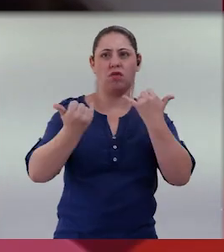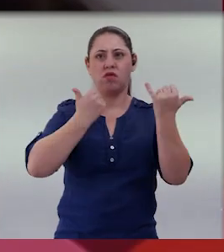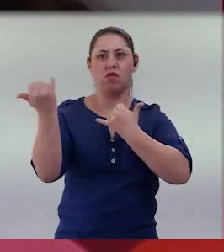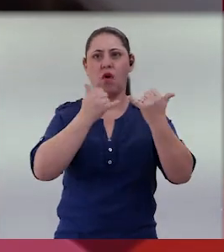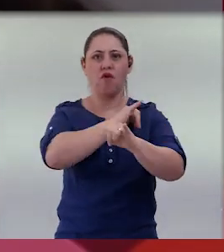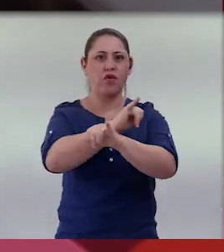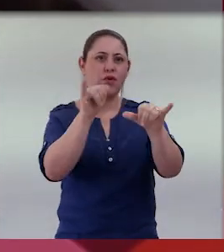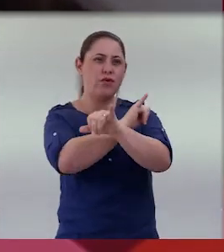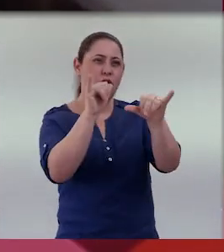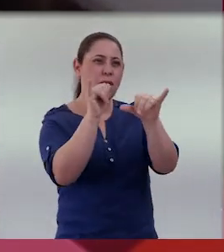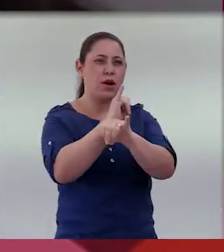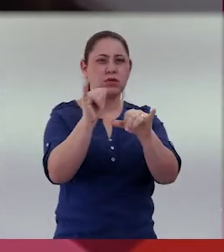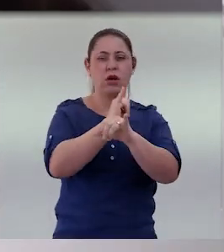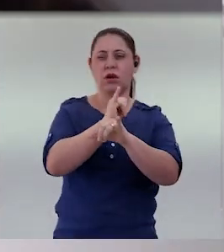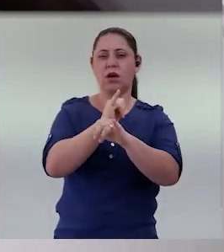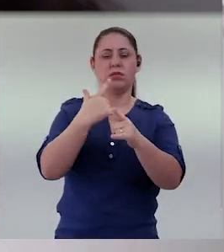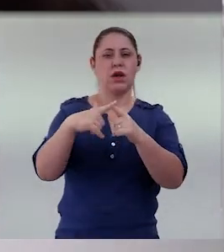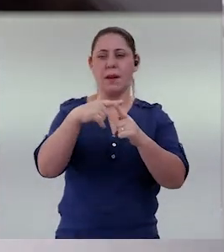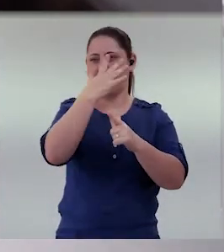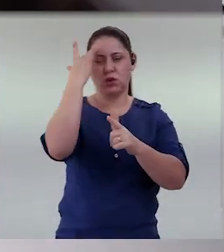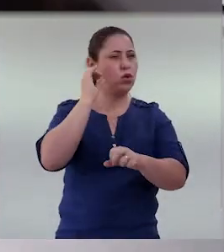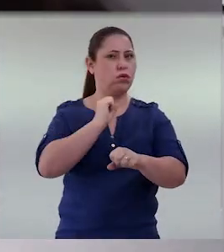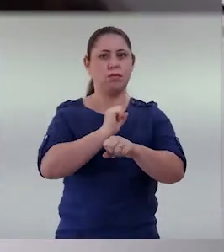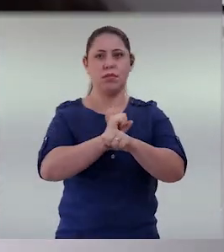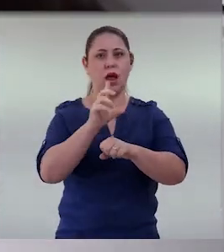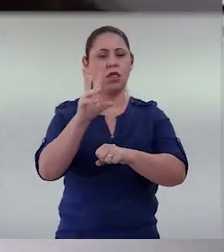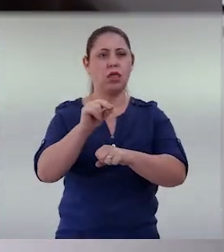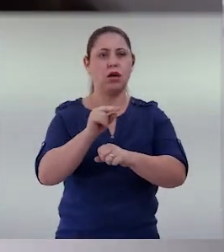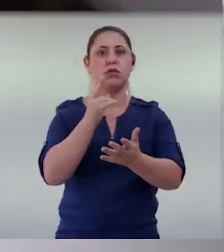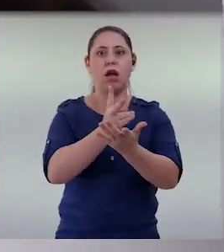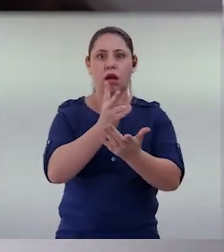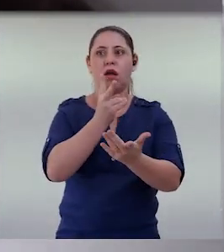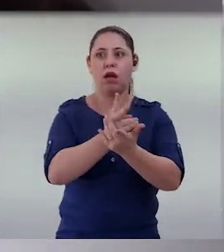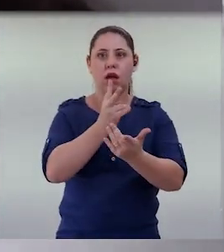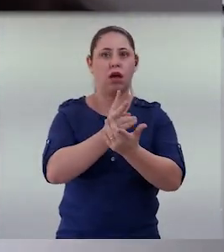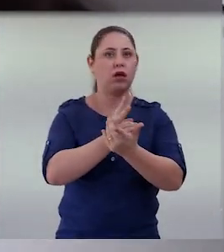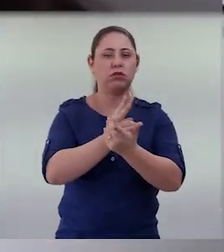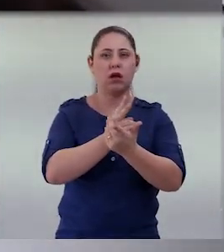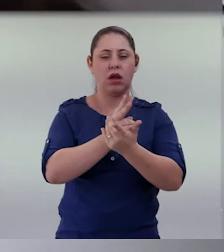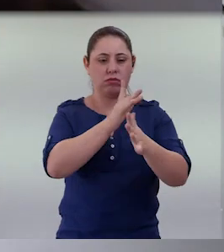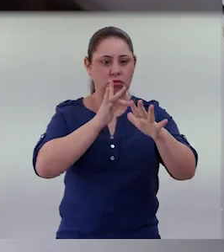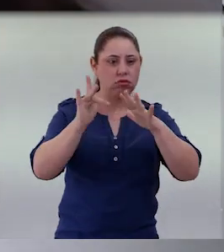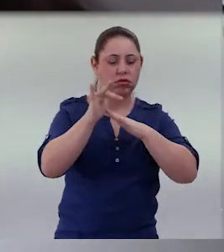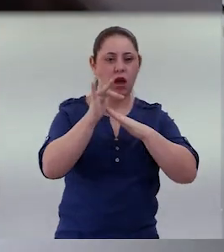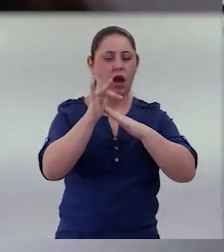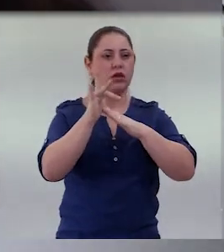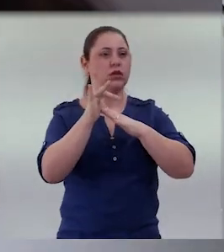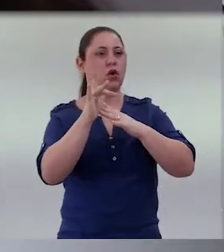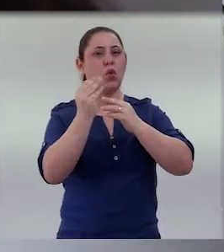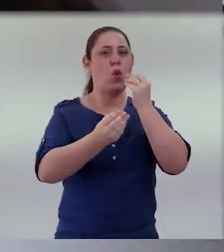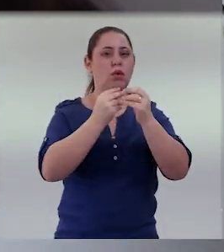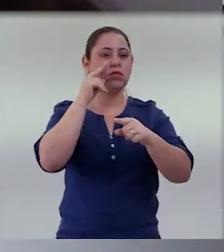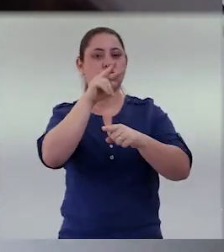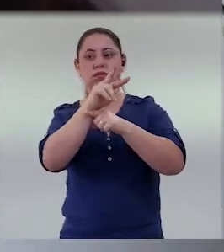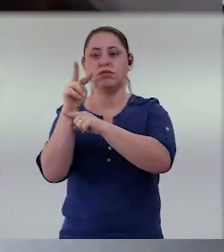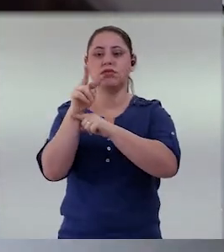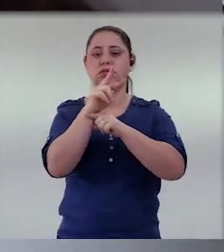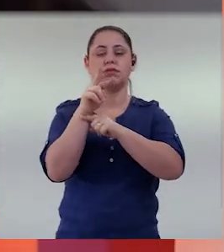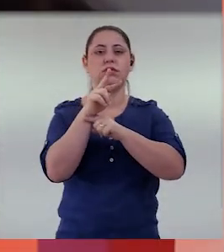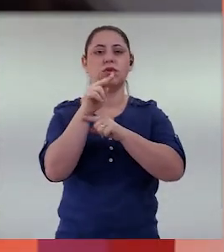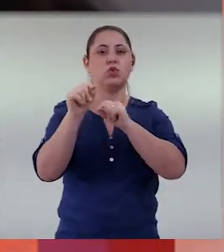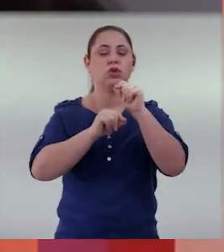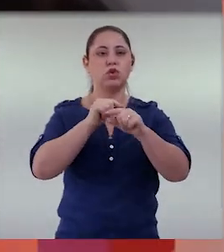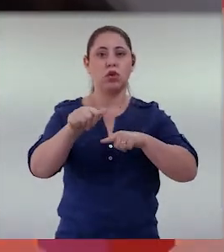gente está vivendo de informações no dia a dia? Porque as pessoas, elas não param mais, elas são constantemente monitoradas,